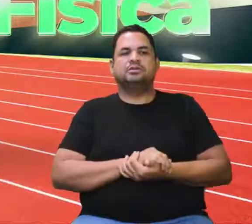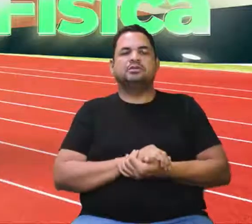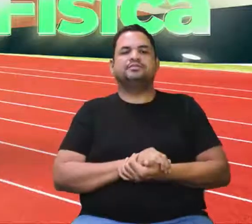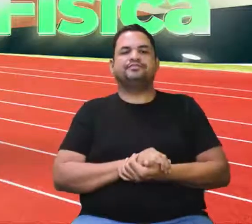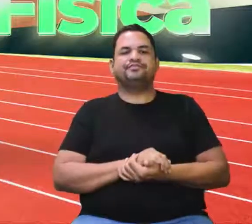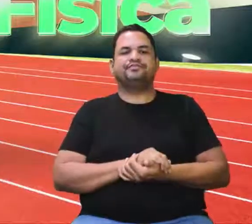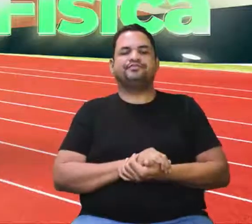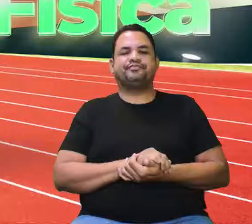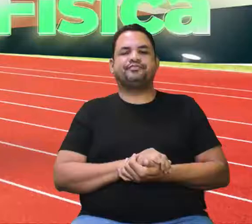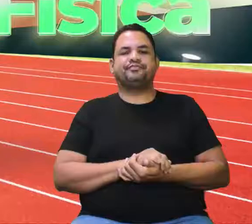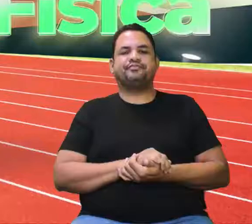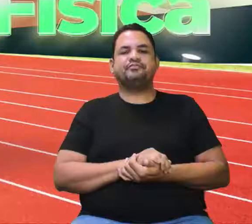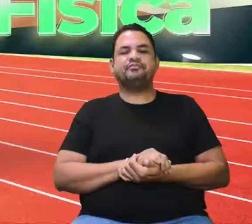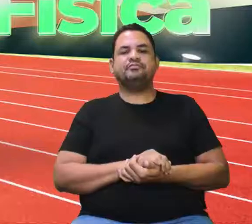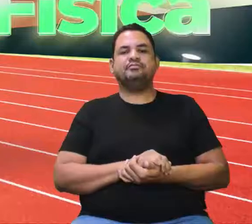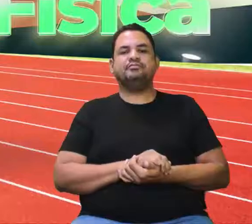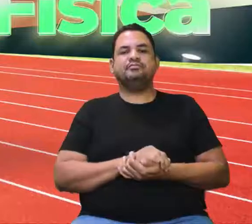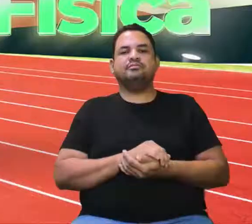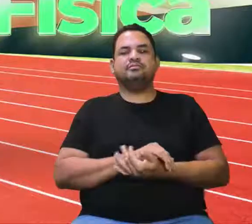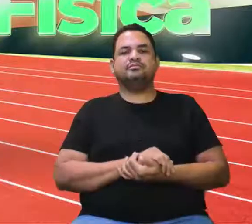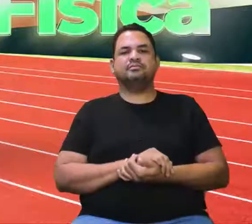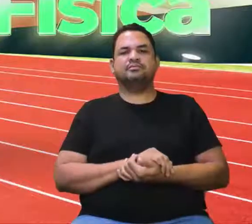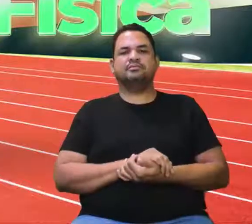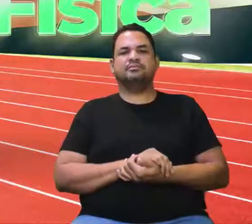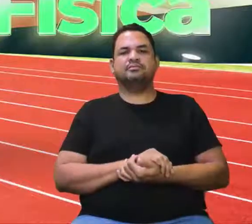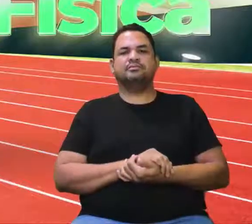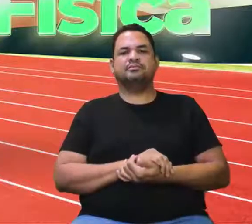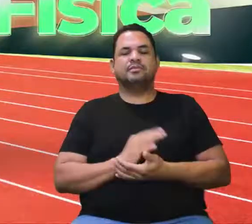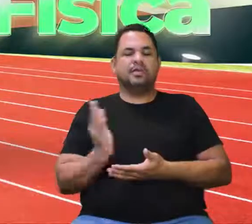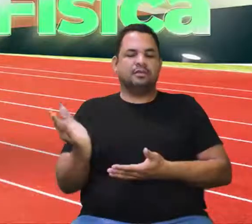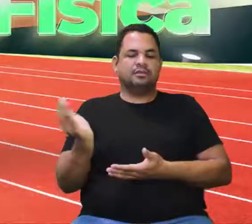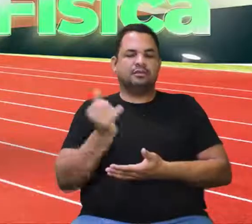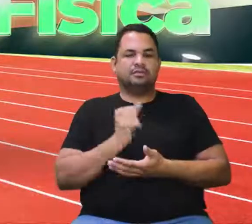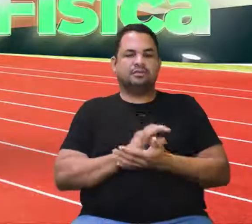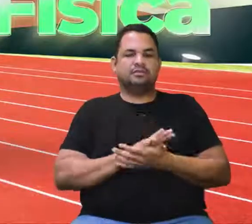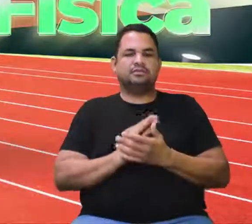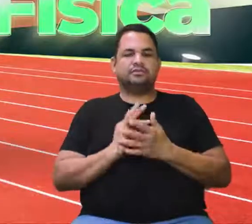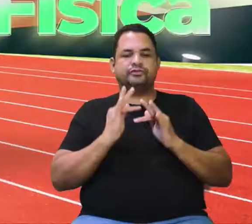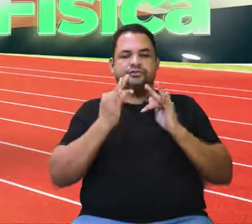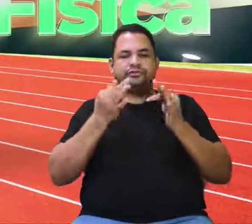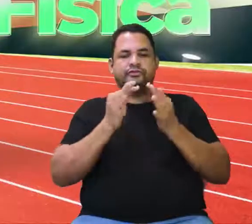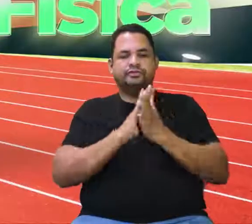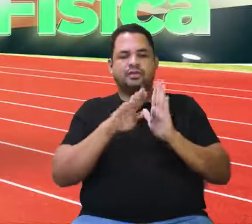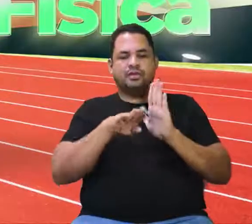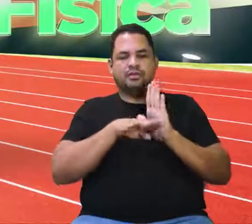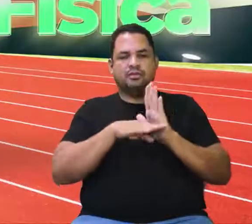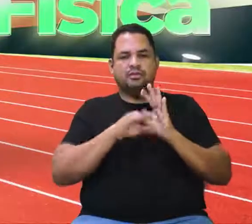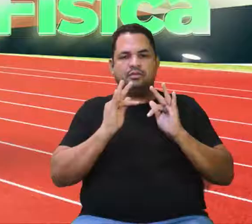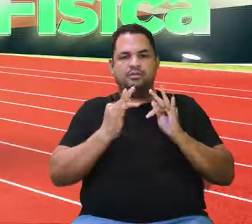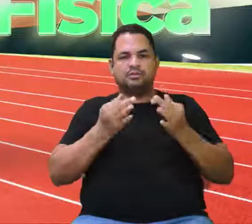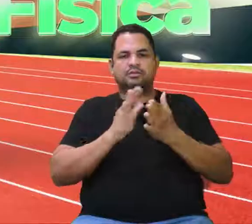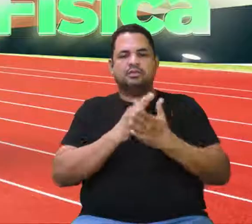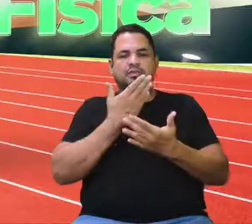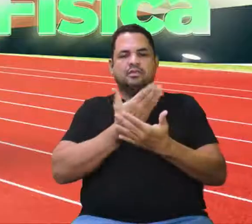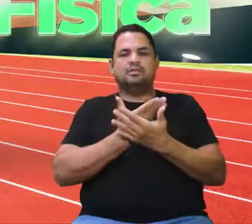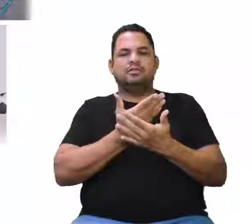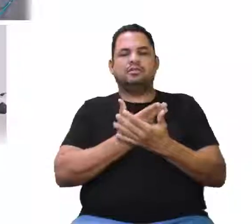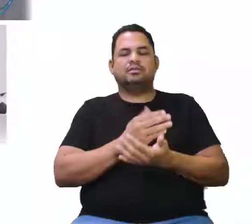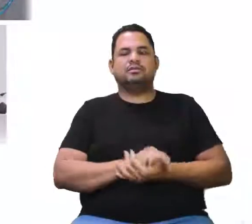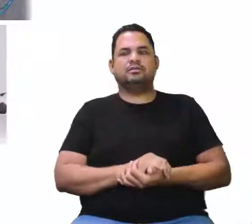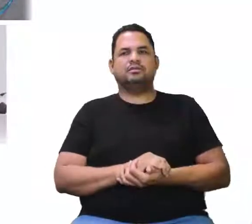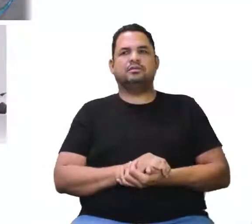até na melhora do sono. E da circulação também. Com certeza. Então, vamos ver agora o nosso último tópico para fechar a aula. Acompanha